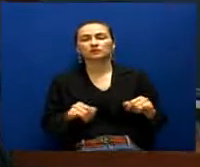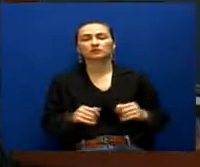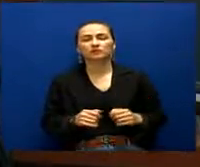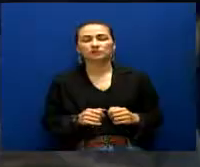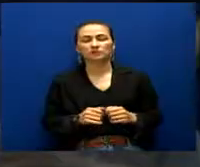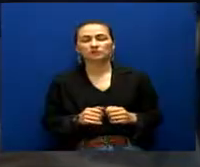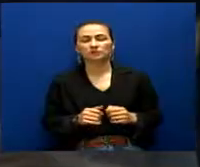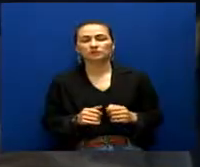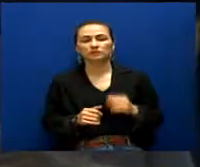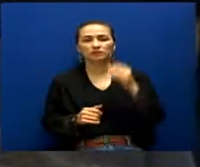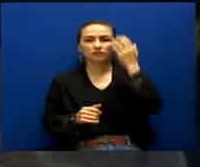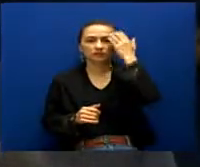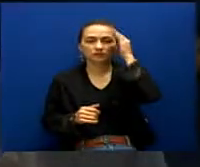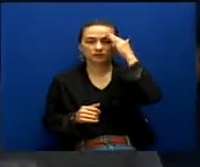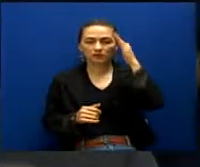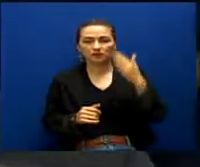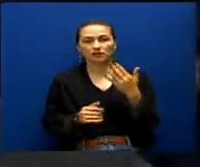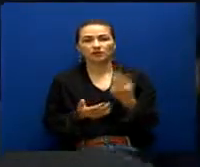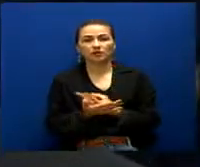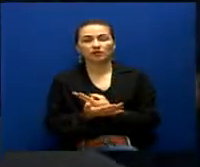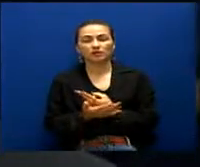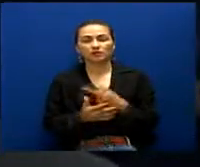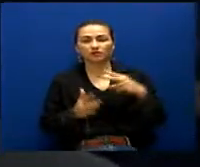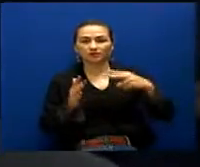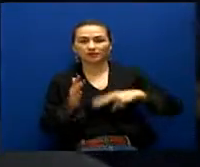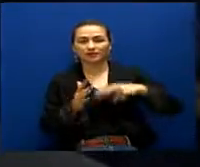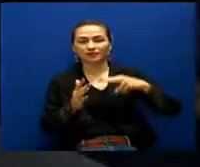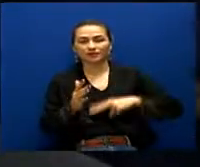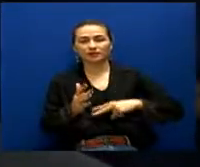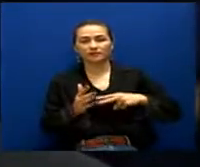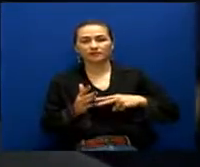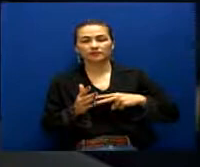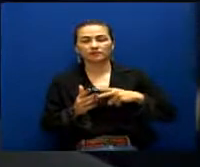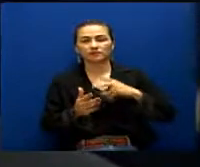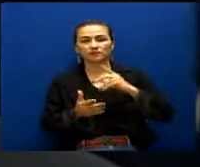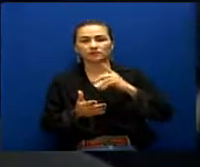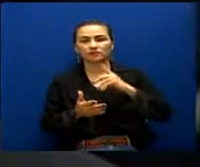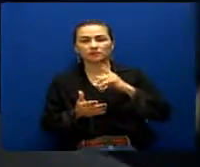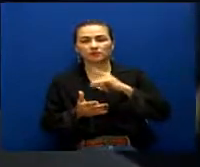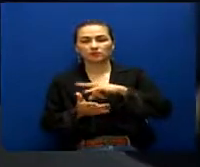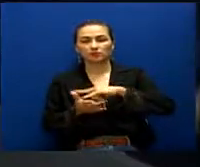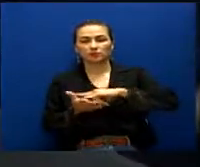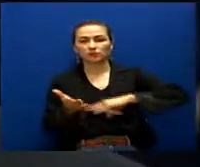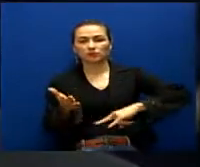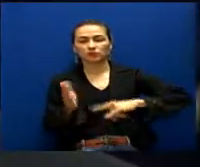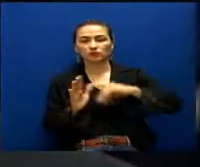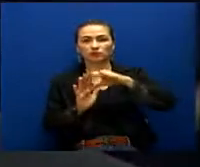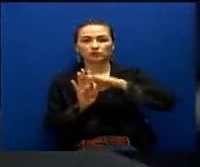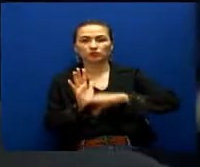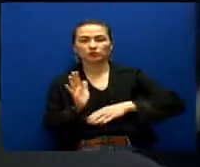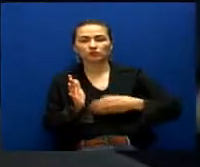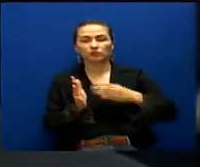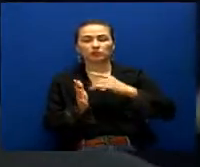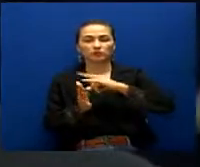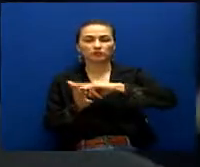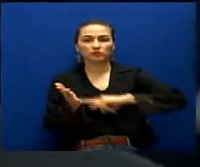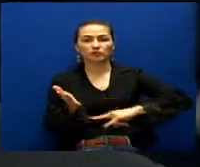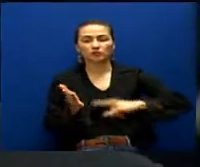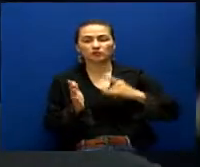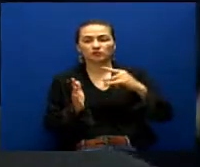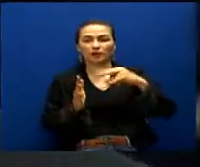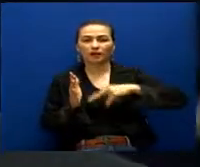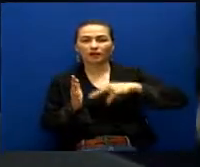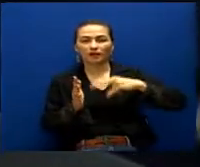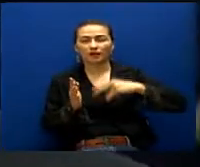houve um mal entendido na leitura do documento. No documento não dava para entender, o que o vereador